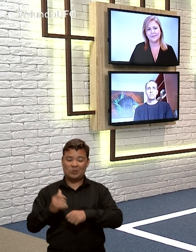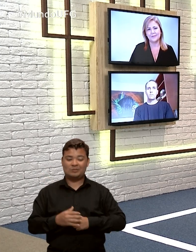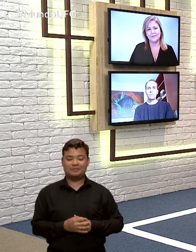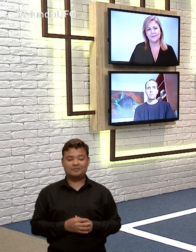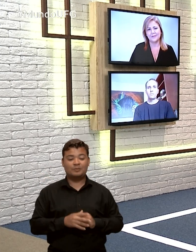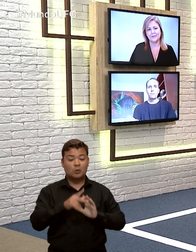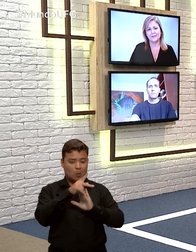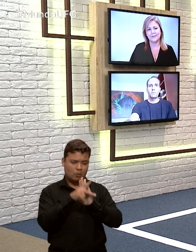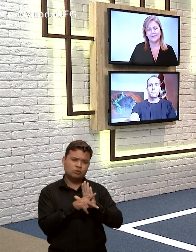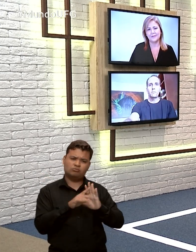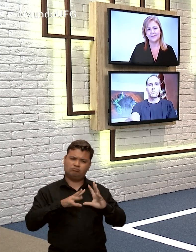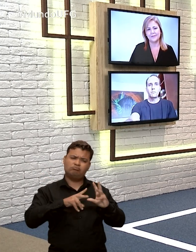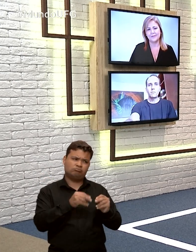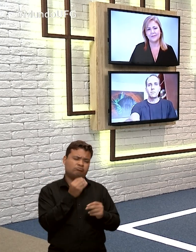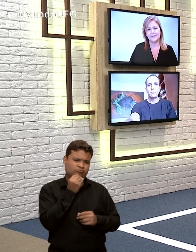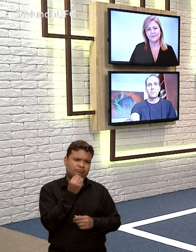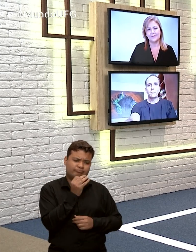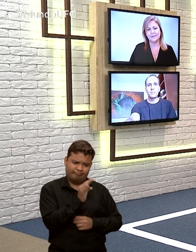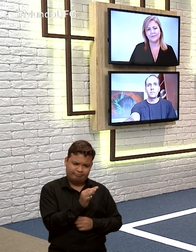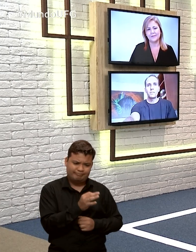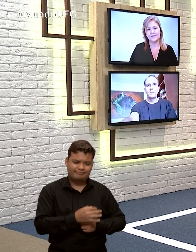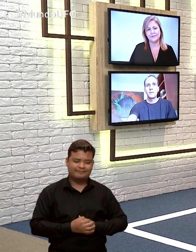Do projeto todo em si, para falar a verdade.